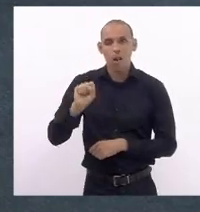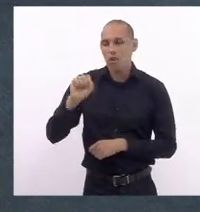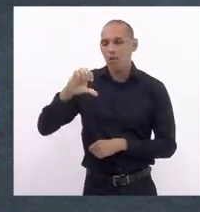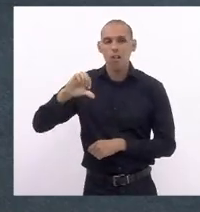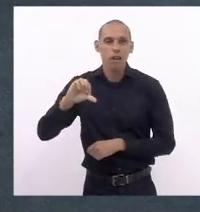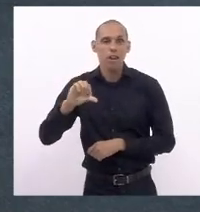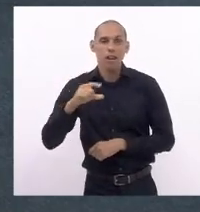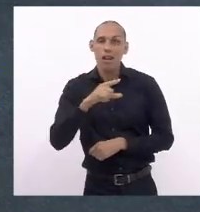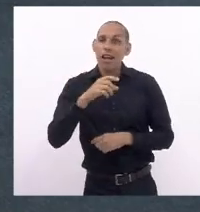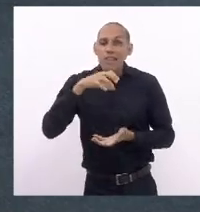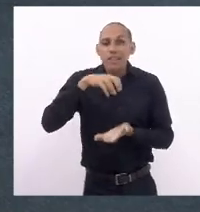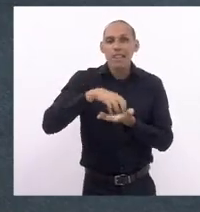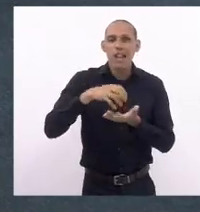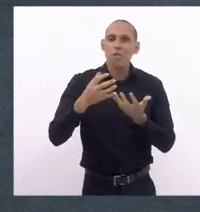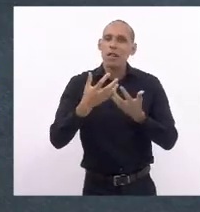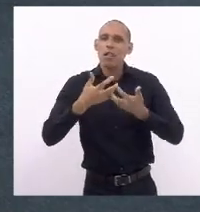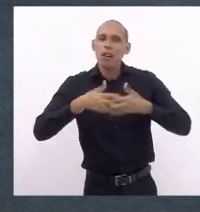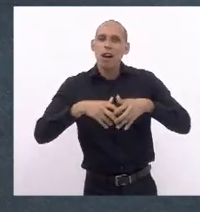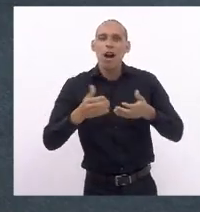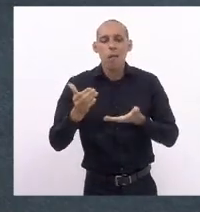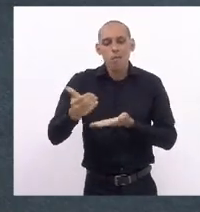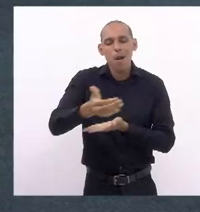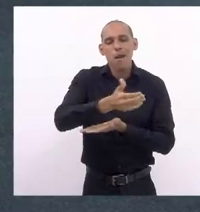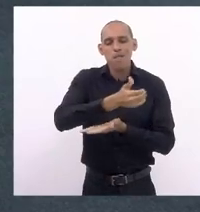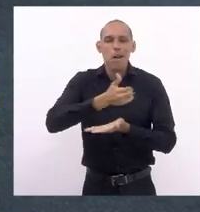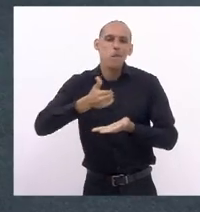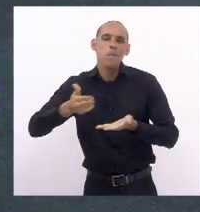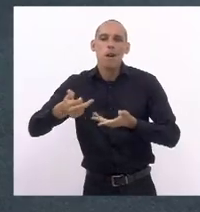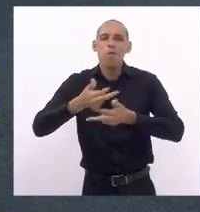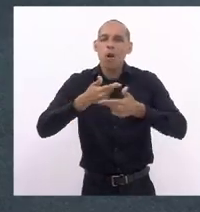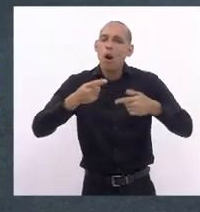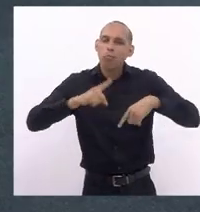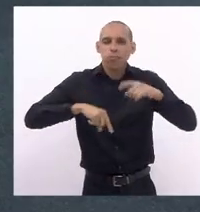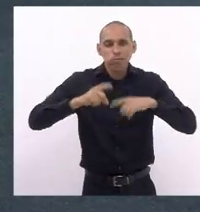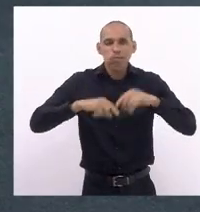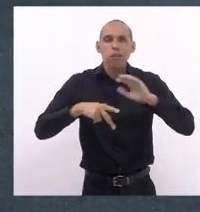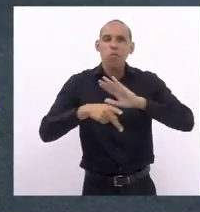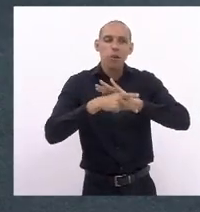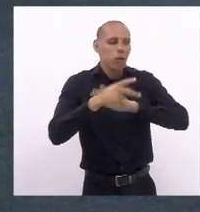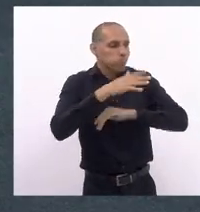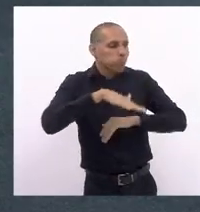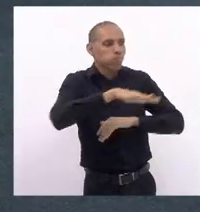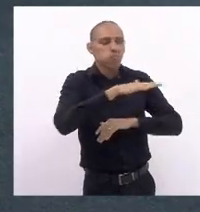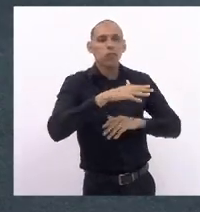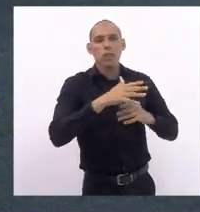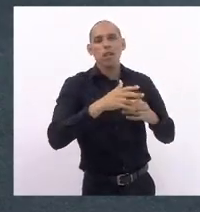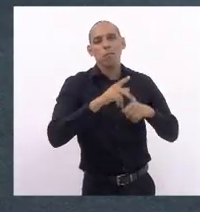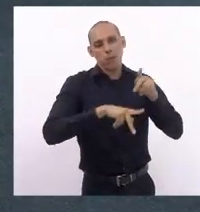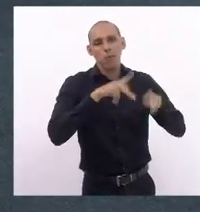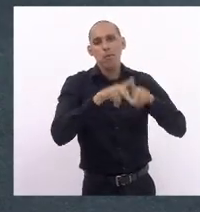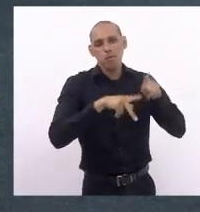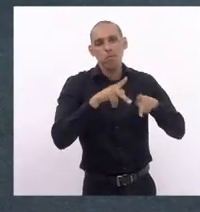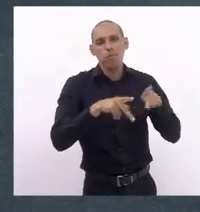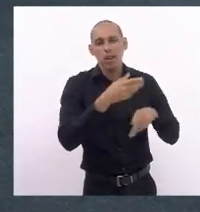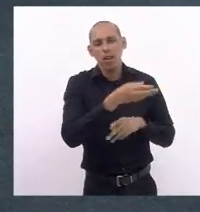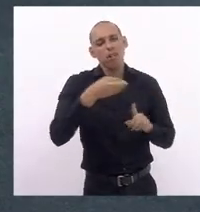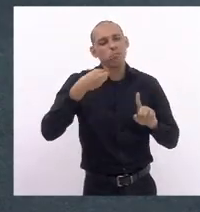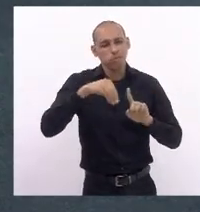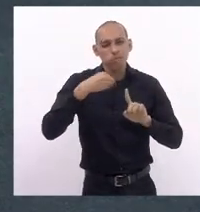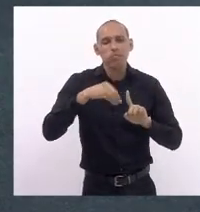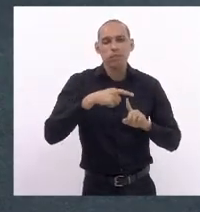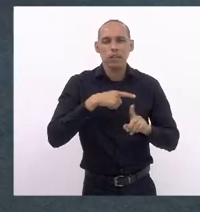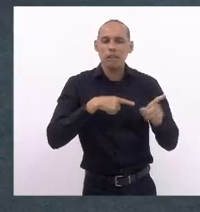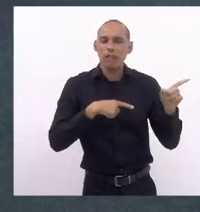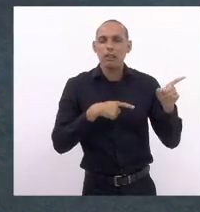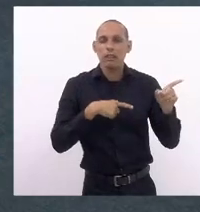está arrecadando aí insumos para as pessoas que estão numa situação extremamente vulnerável. E